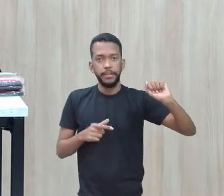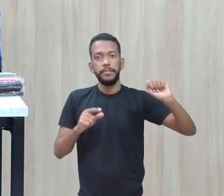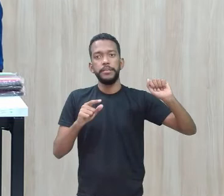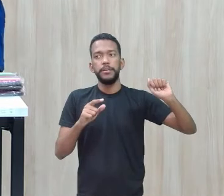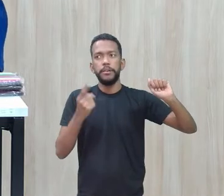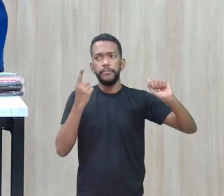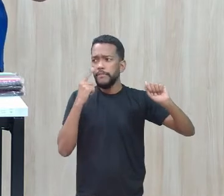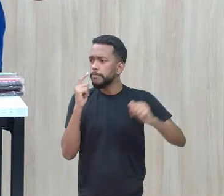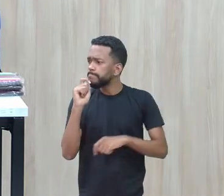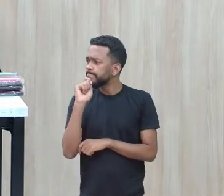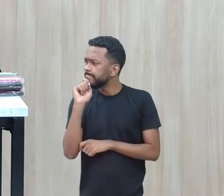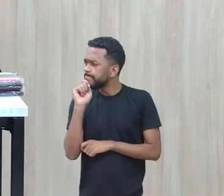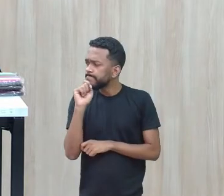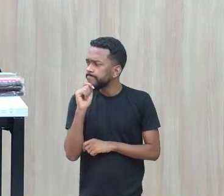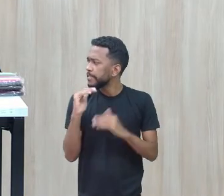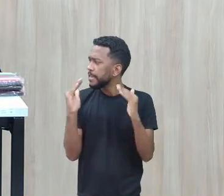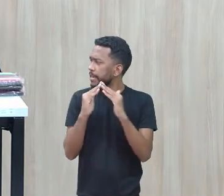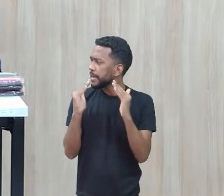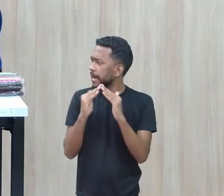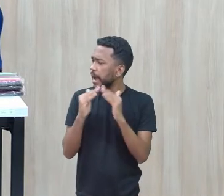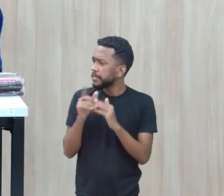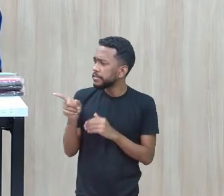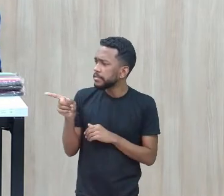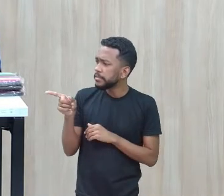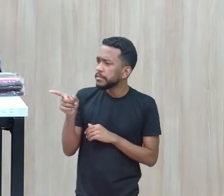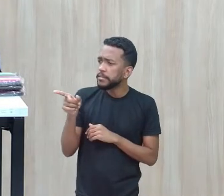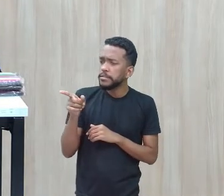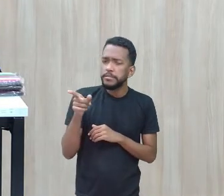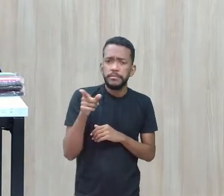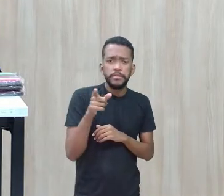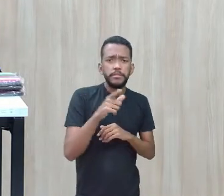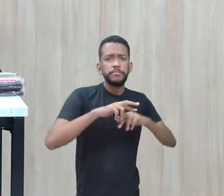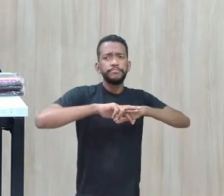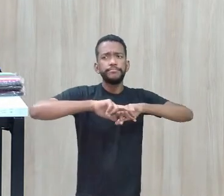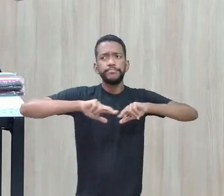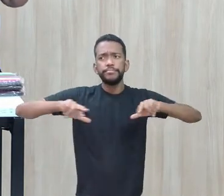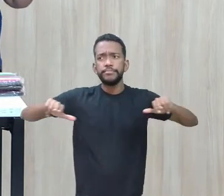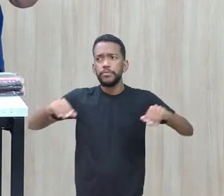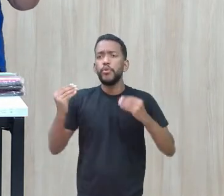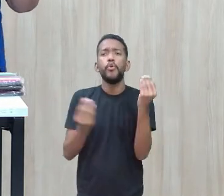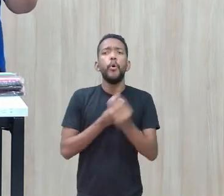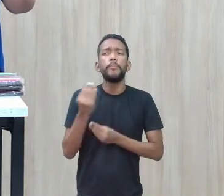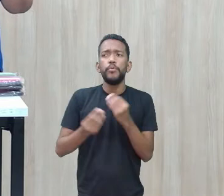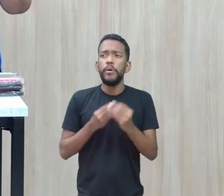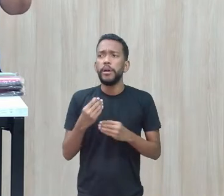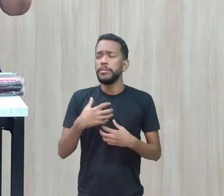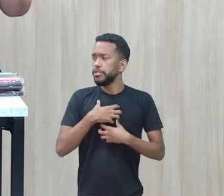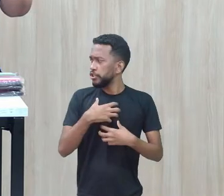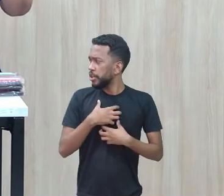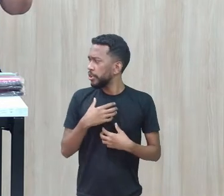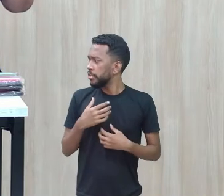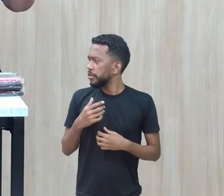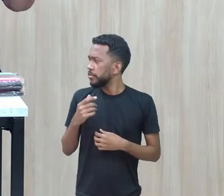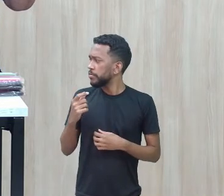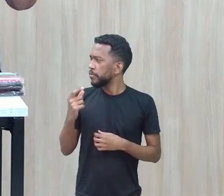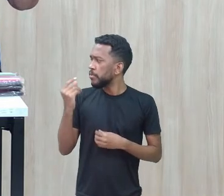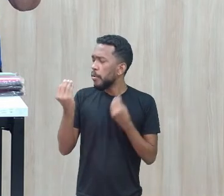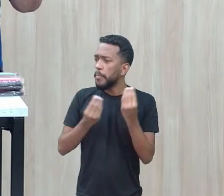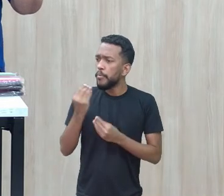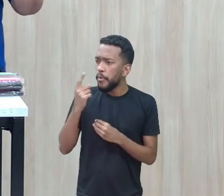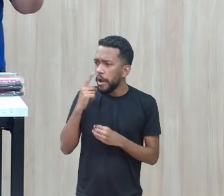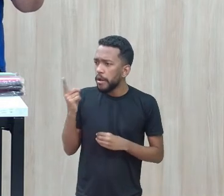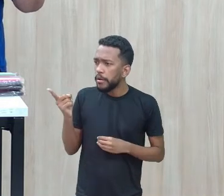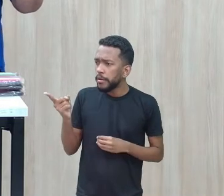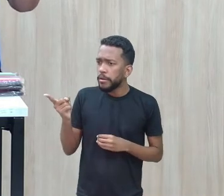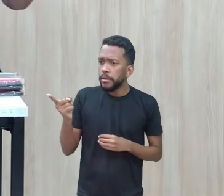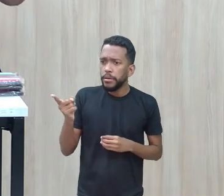vão olhar em casa, em vários locais, como é essa questão da mistura homogênea. E